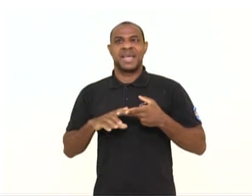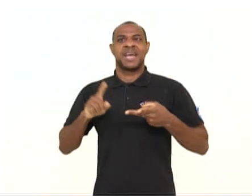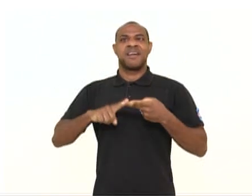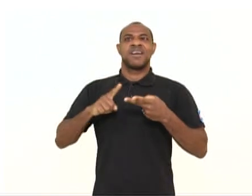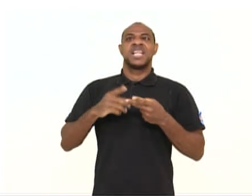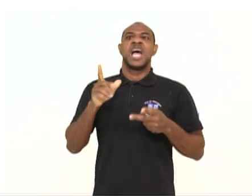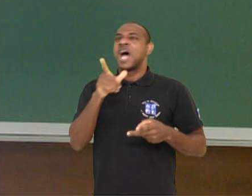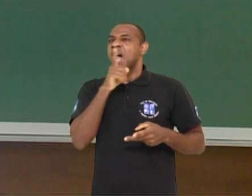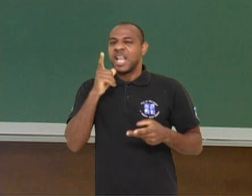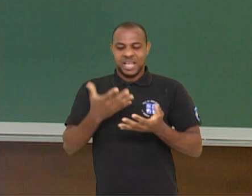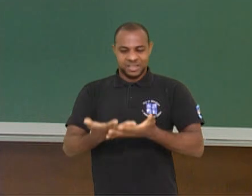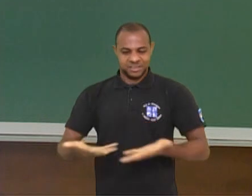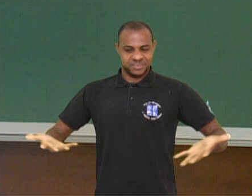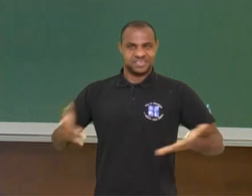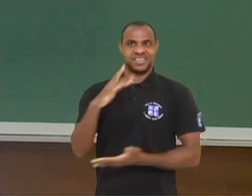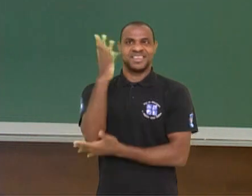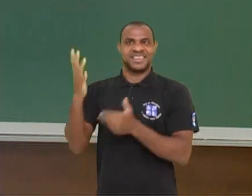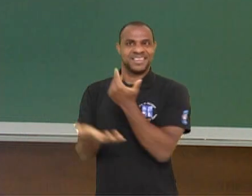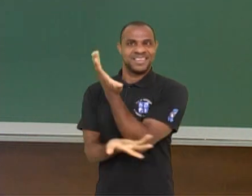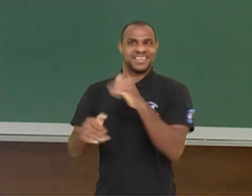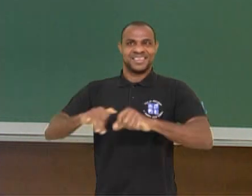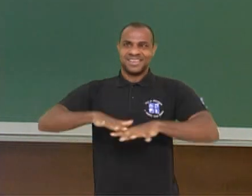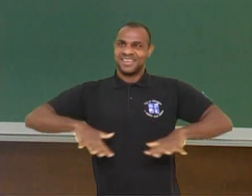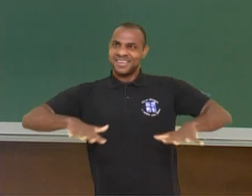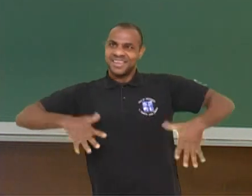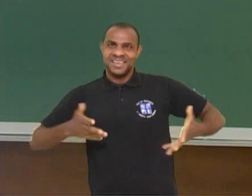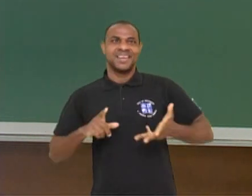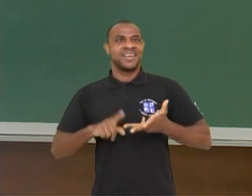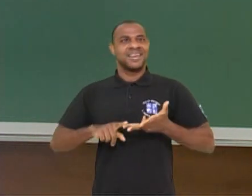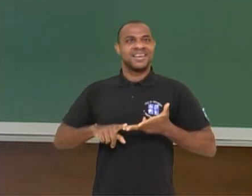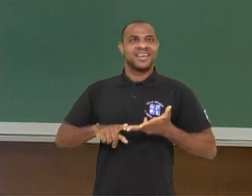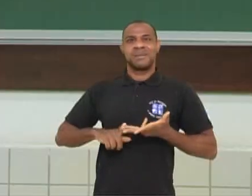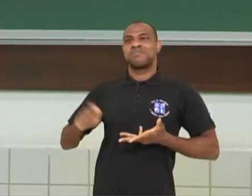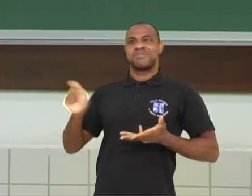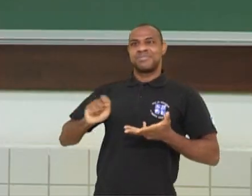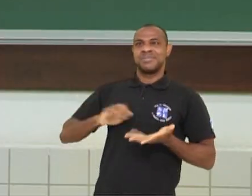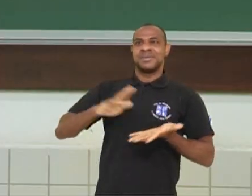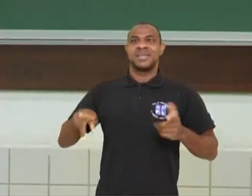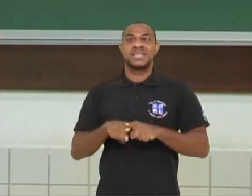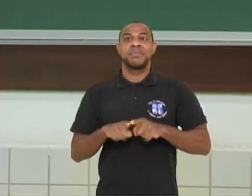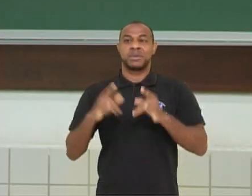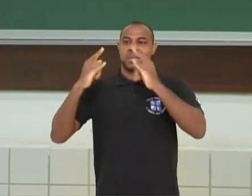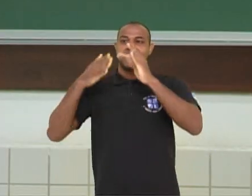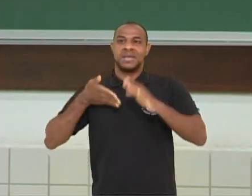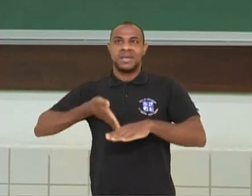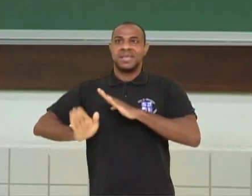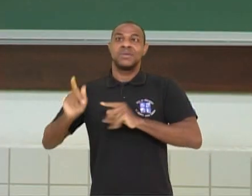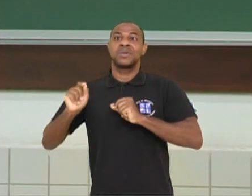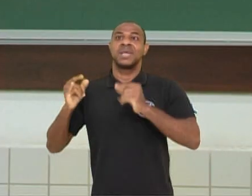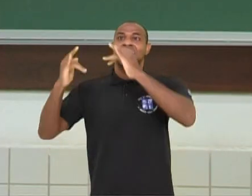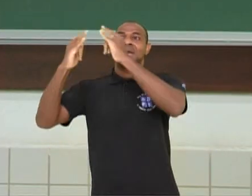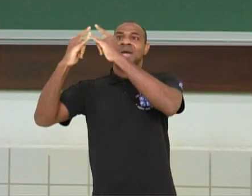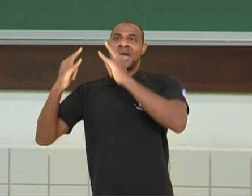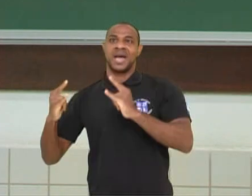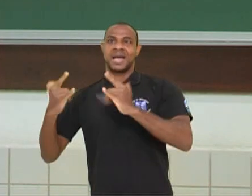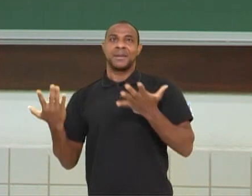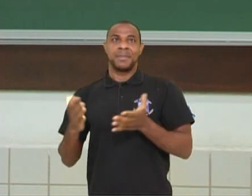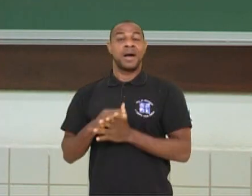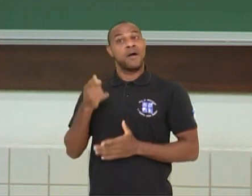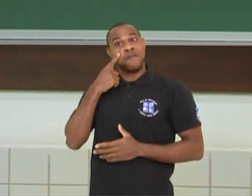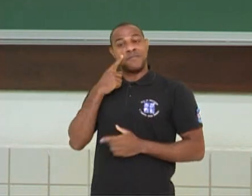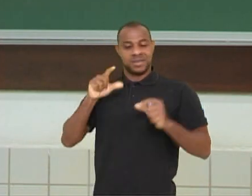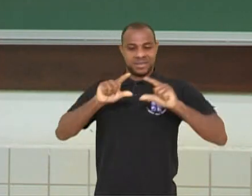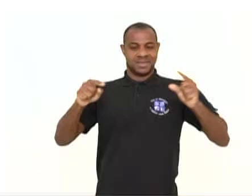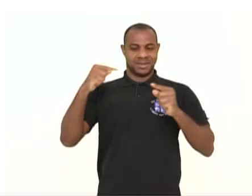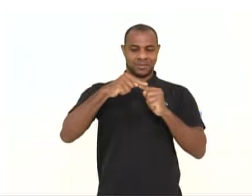piquenique, empinar pipa e acampar. Vou dar um tempinho para vocês responderem o exercício e a gente já